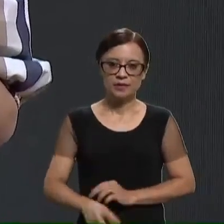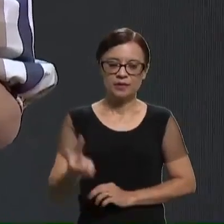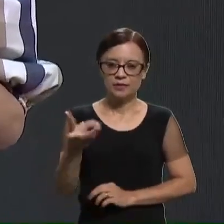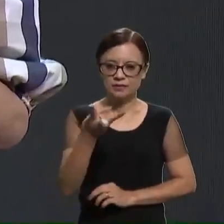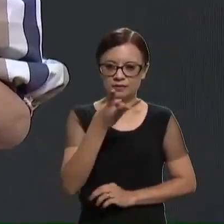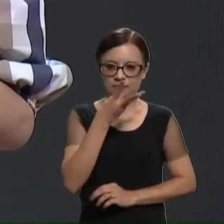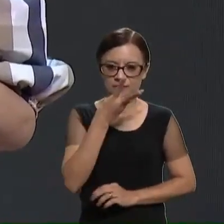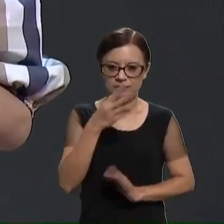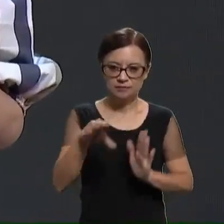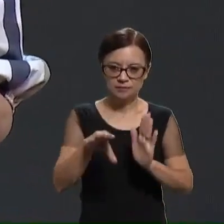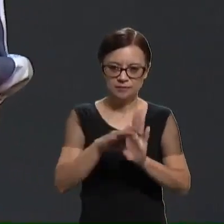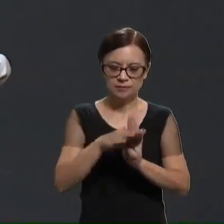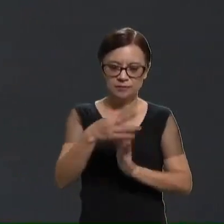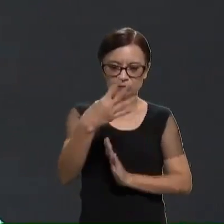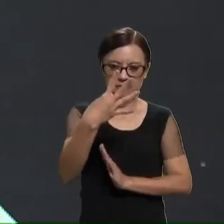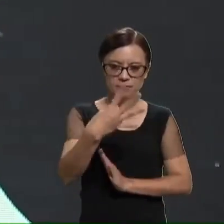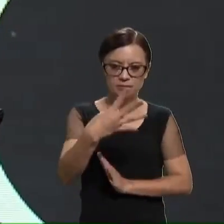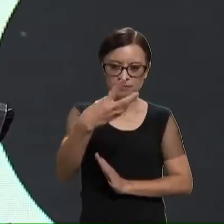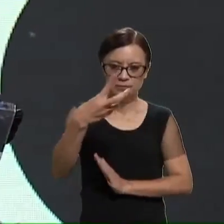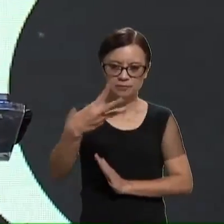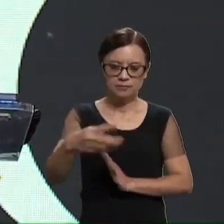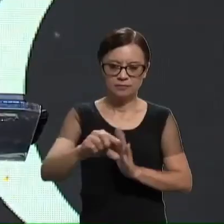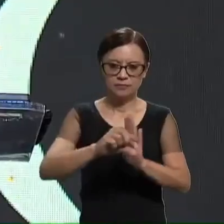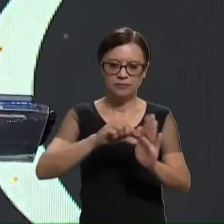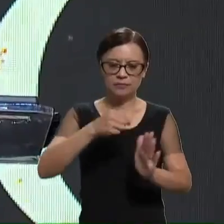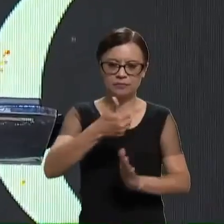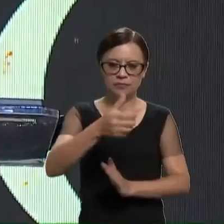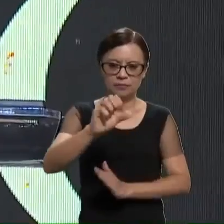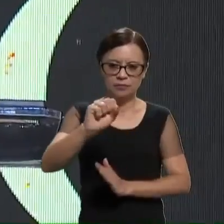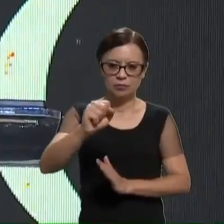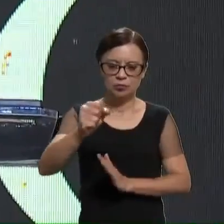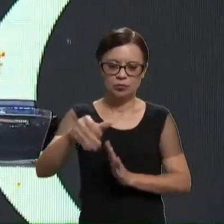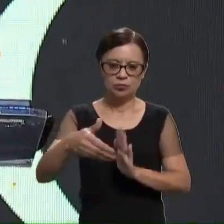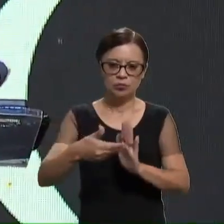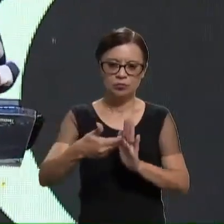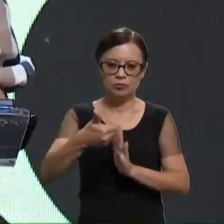Isaías 43, verso 18 e 19.